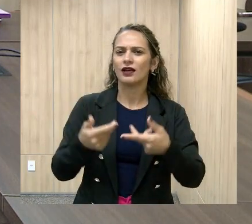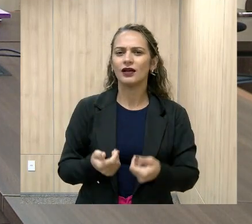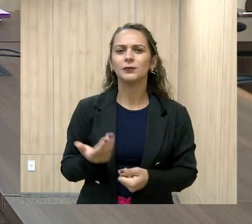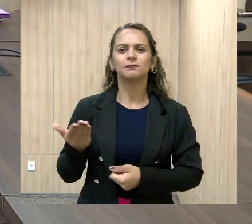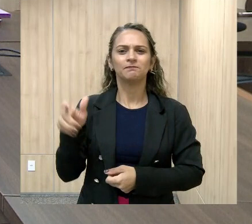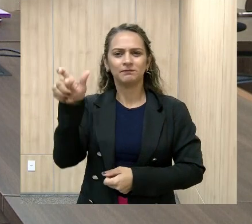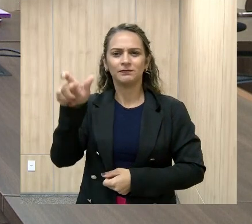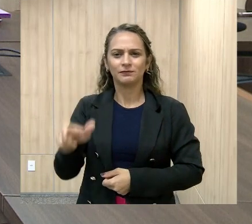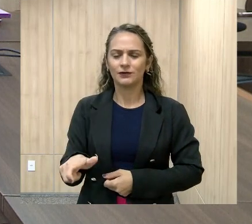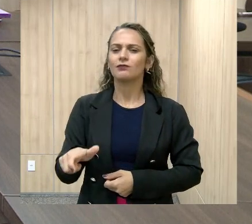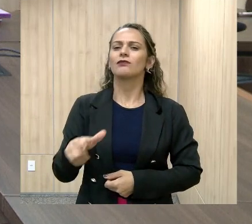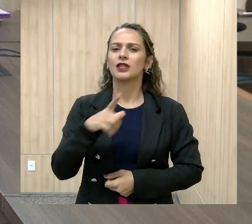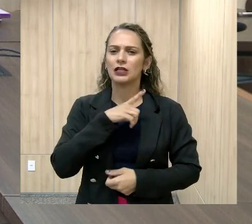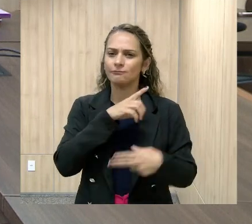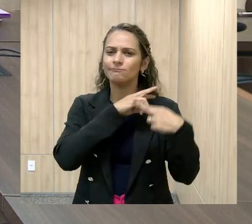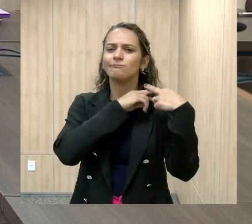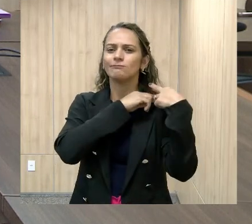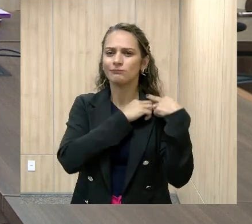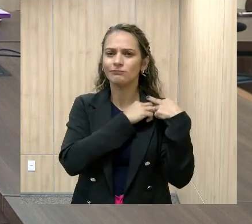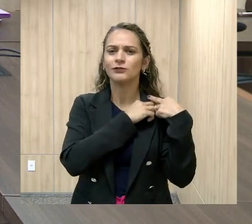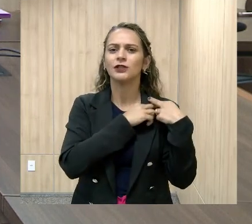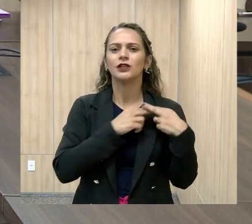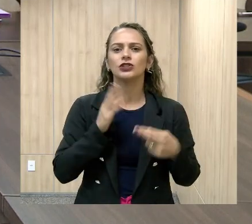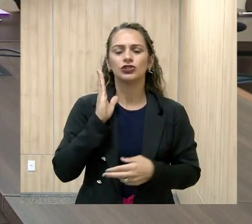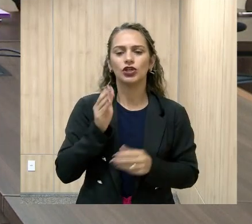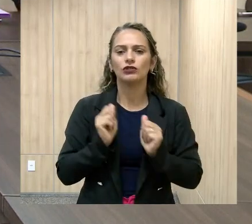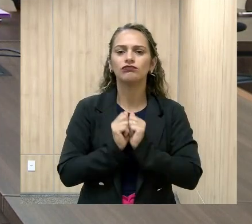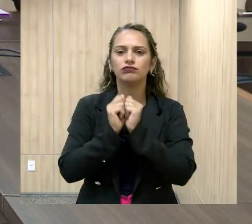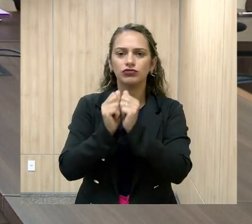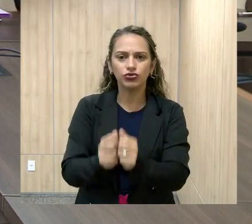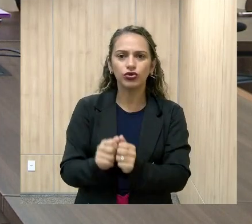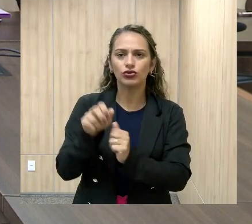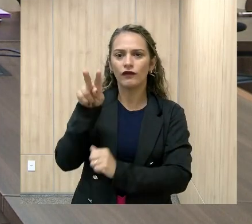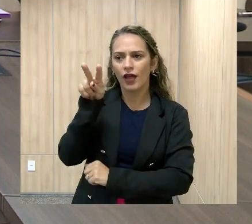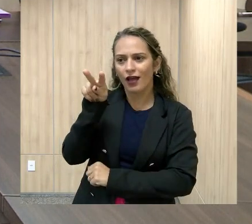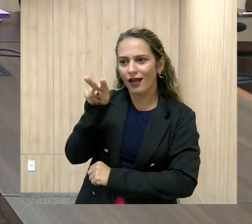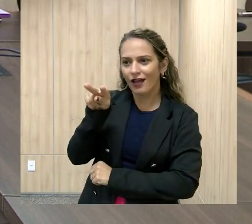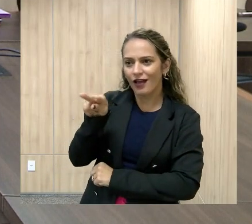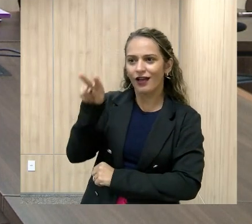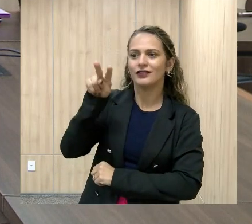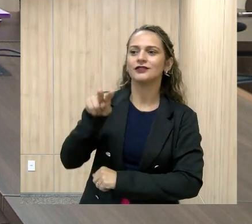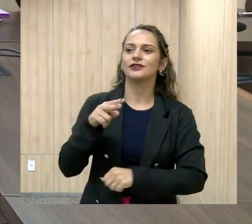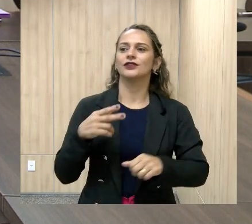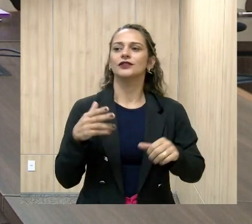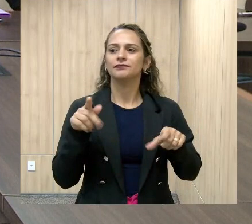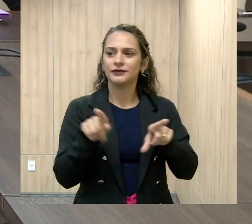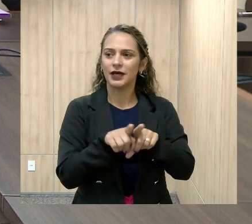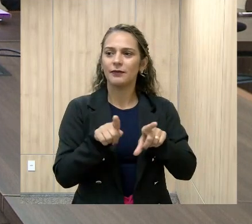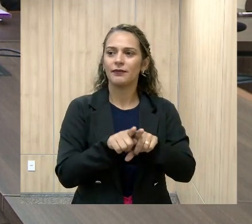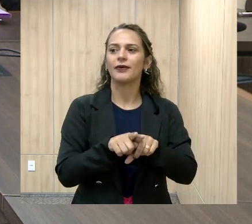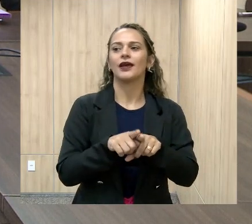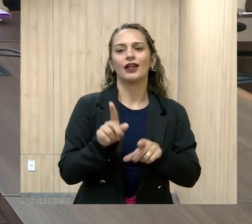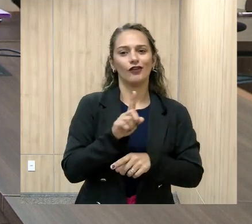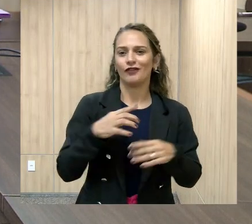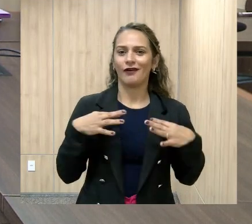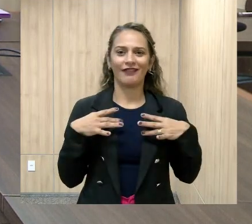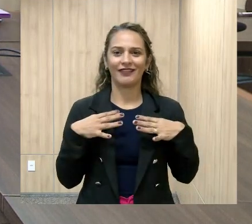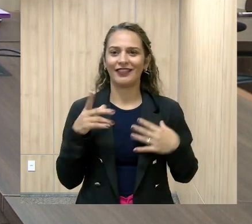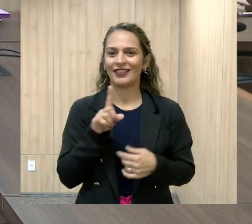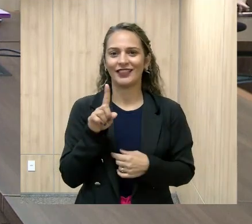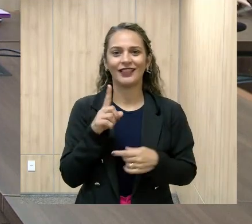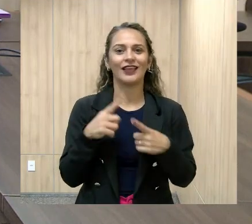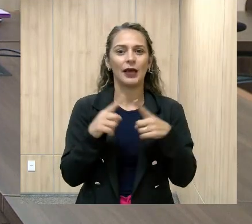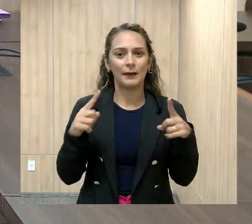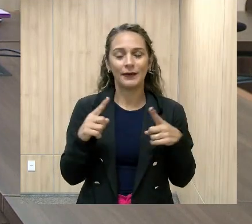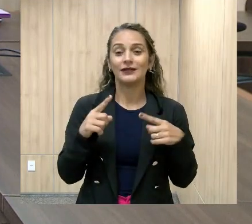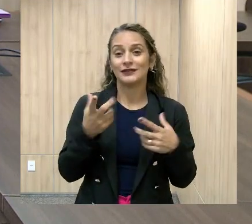uma pessoa extremamente comprometida que estive com ele vendo ele não recesso como eu também que não foi recesso né